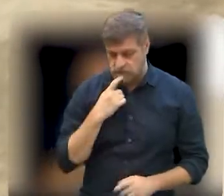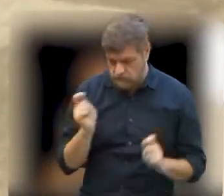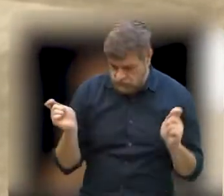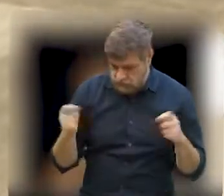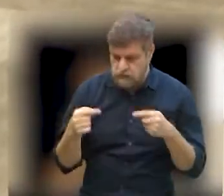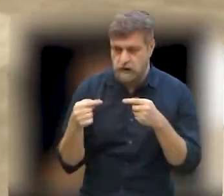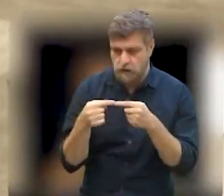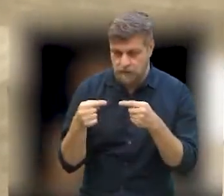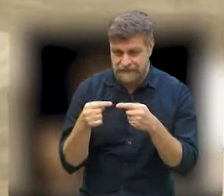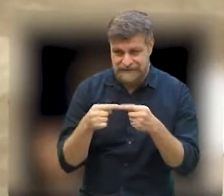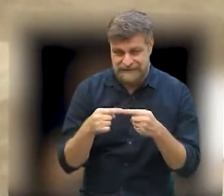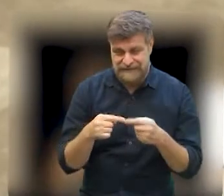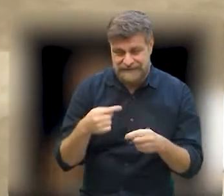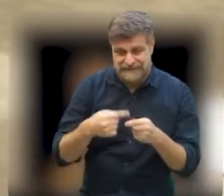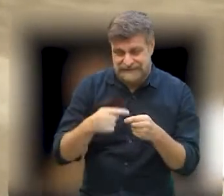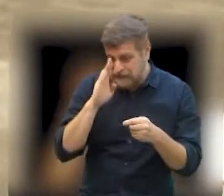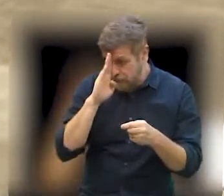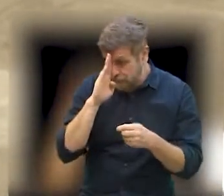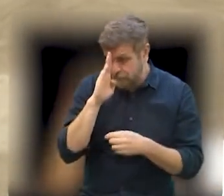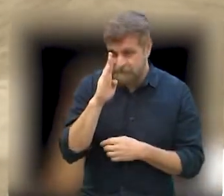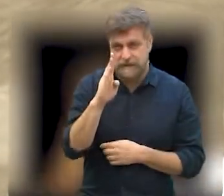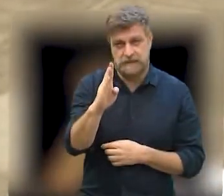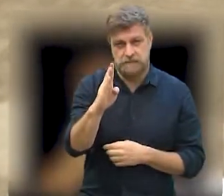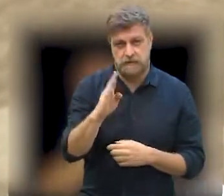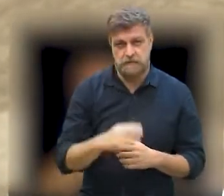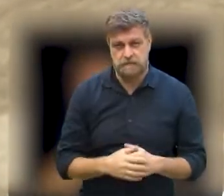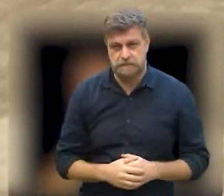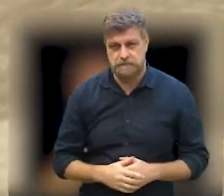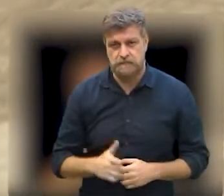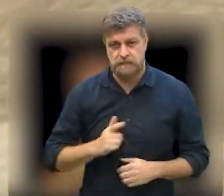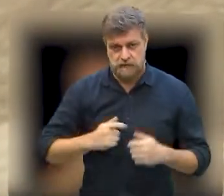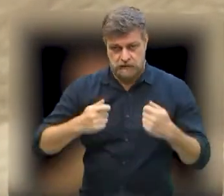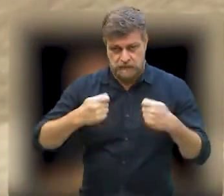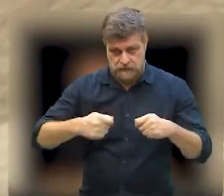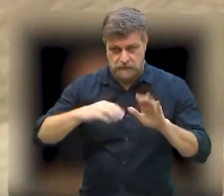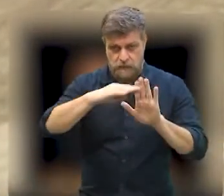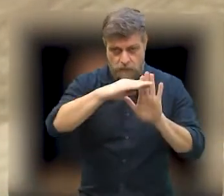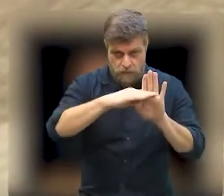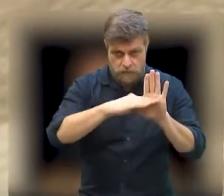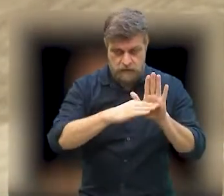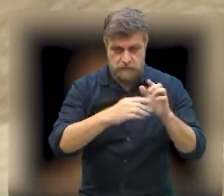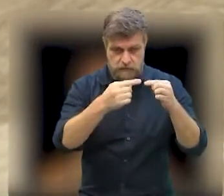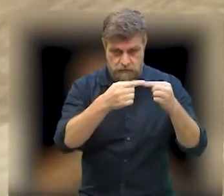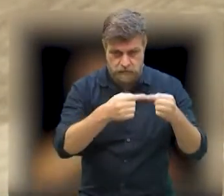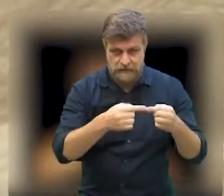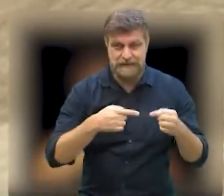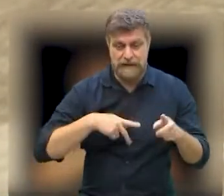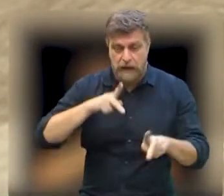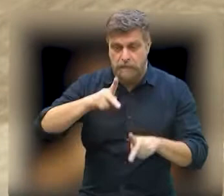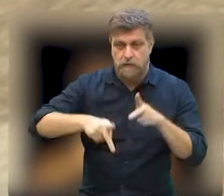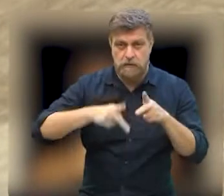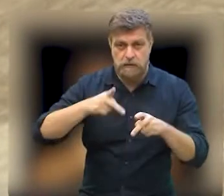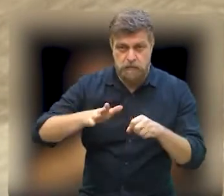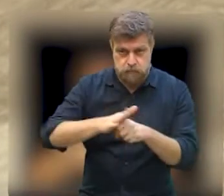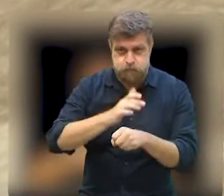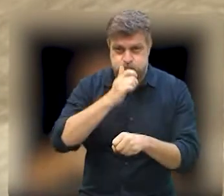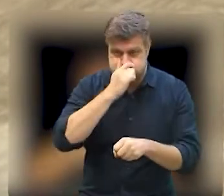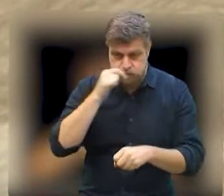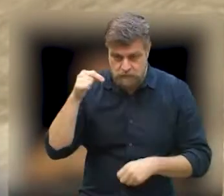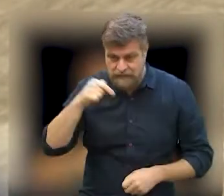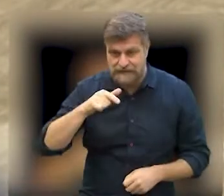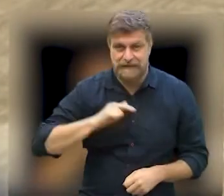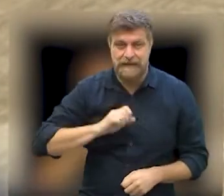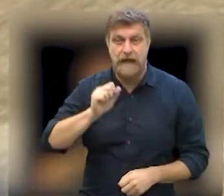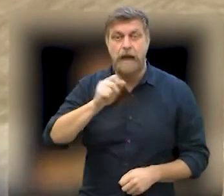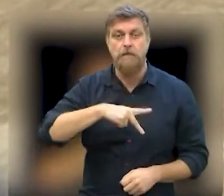tem condições, como é uma das principais cidades que devem receber o programa, porque tem um alto índice populacional e tem um alto